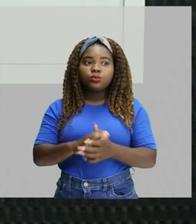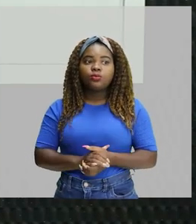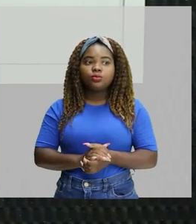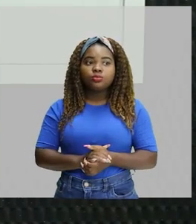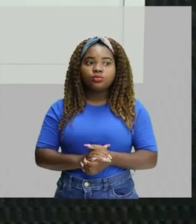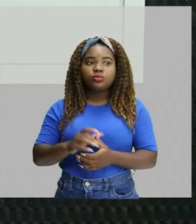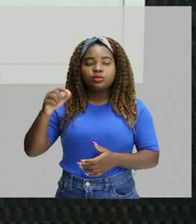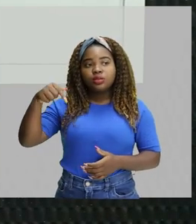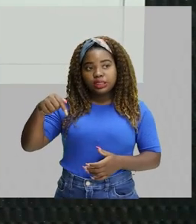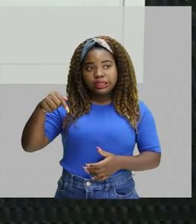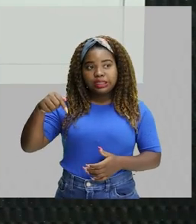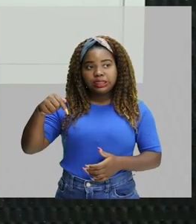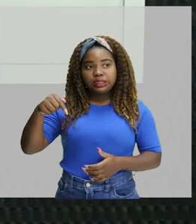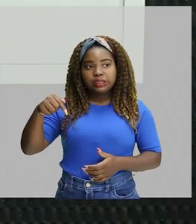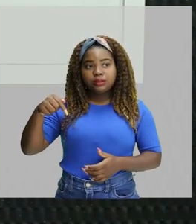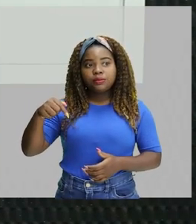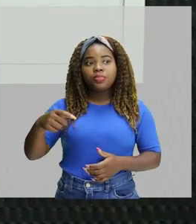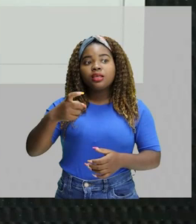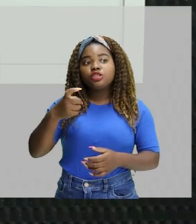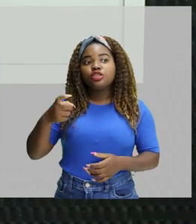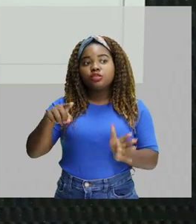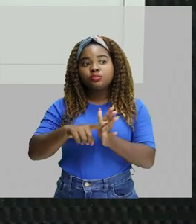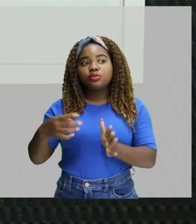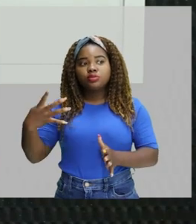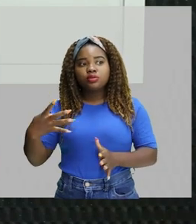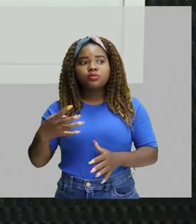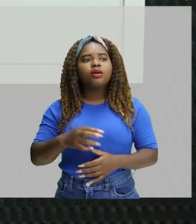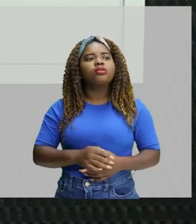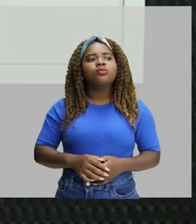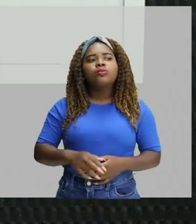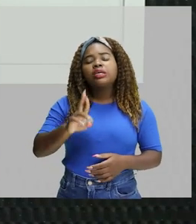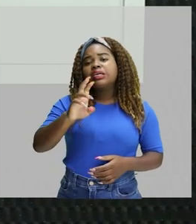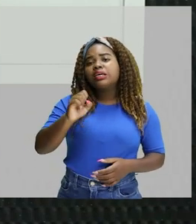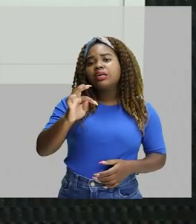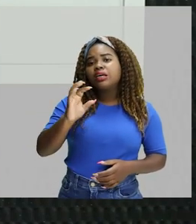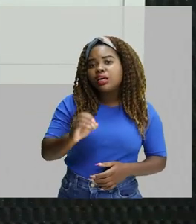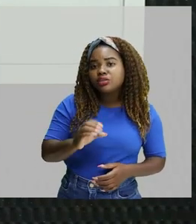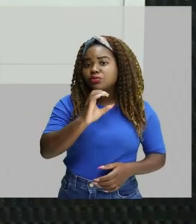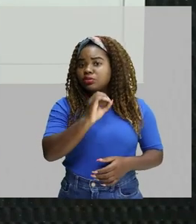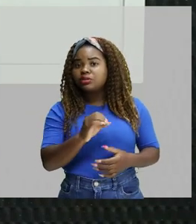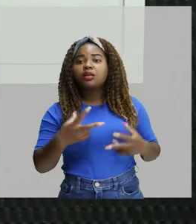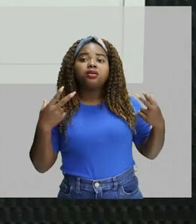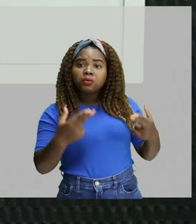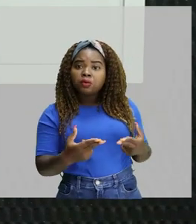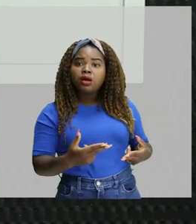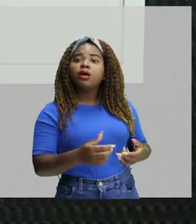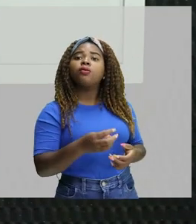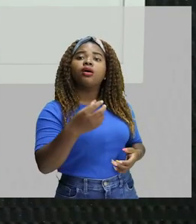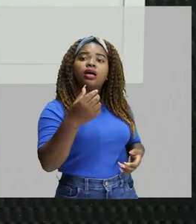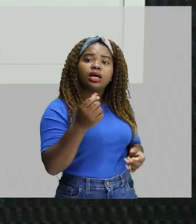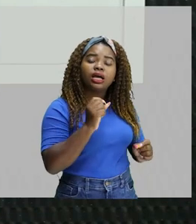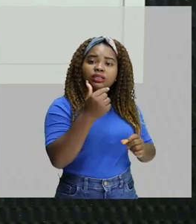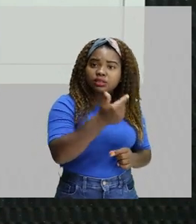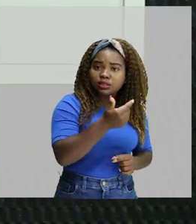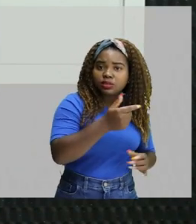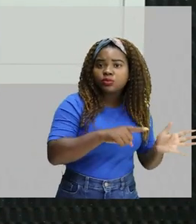quociente x - 4 e resto 0 turminha bem parecida com questão que nós fizemos ainda há pouco com a nossa segunda